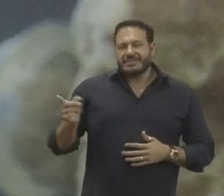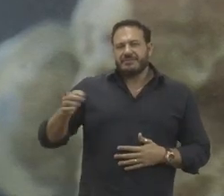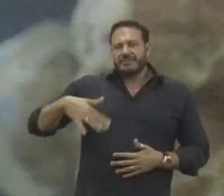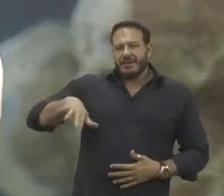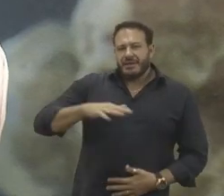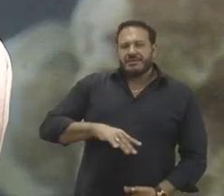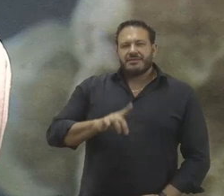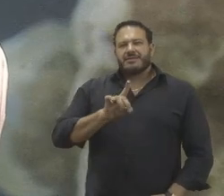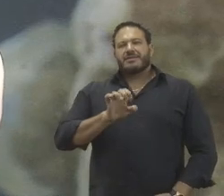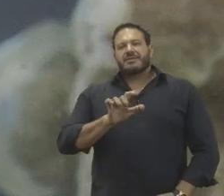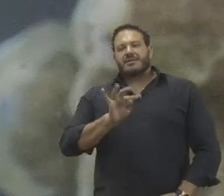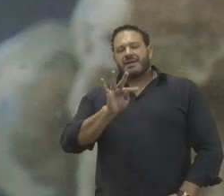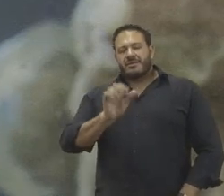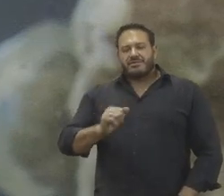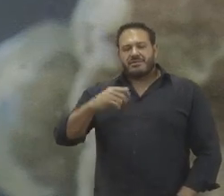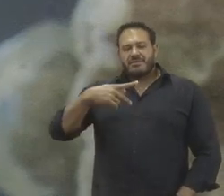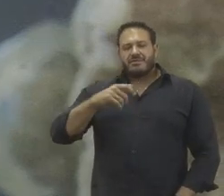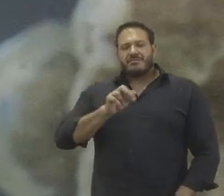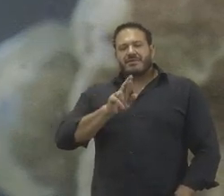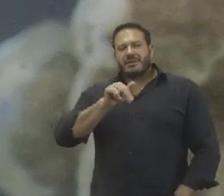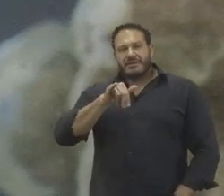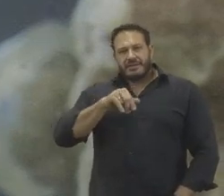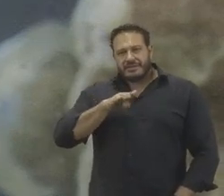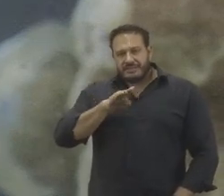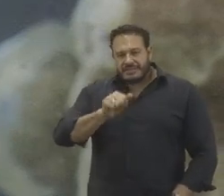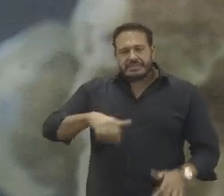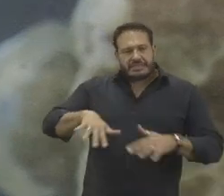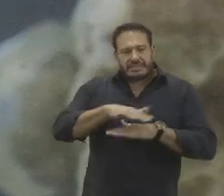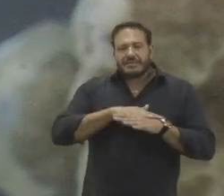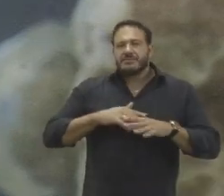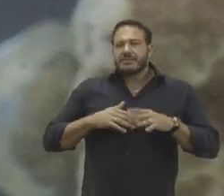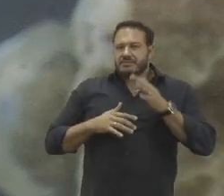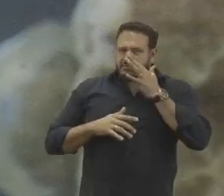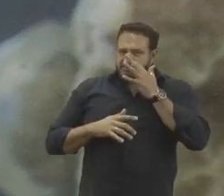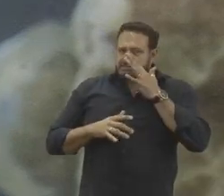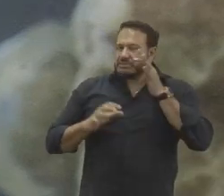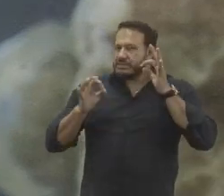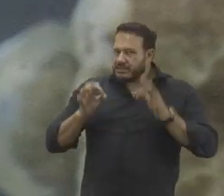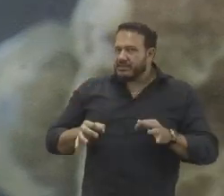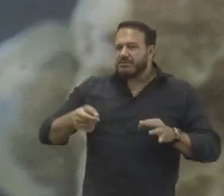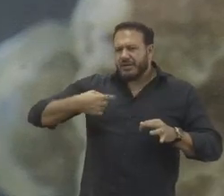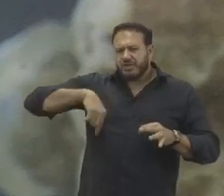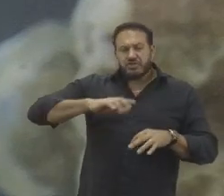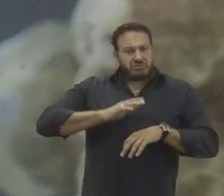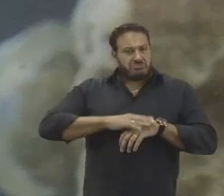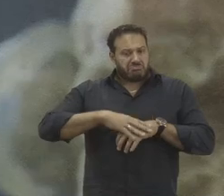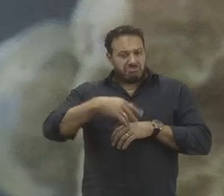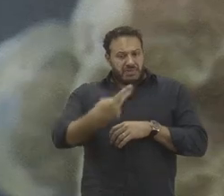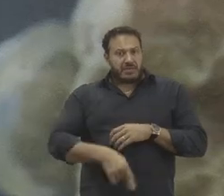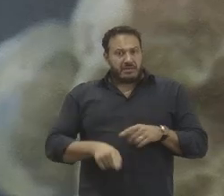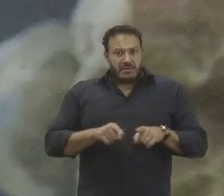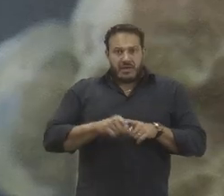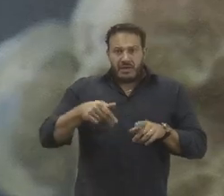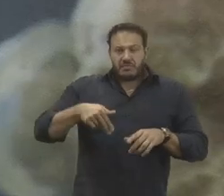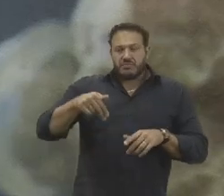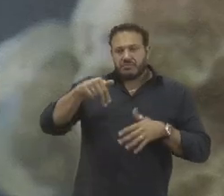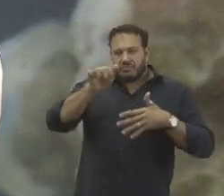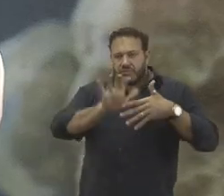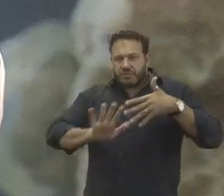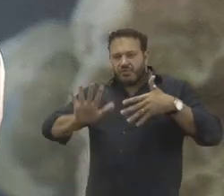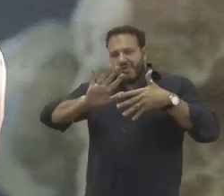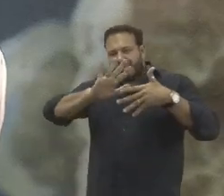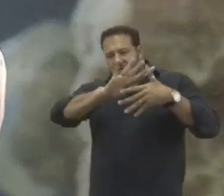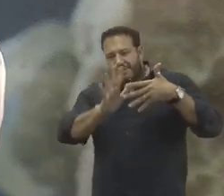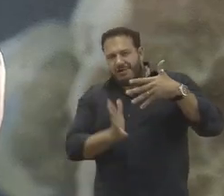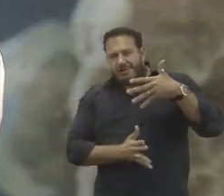Parnaíba né Espetacular a gente teve eh a gente aqui mesmo no litoral norte de São Paulo